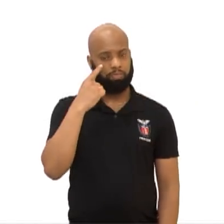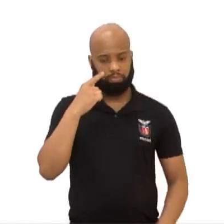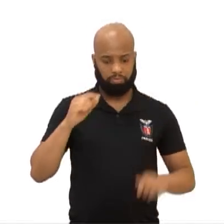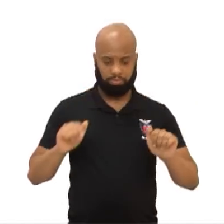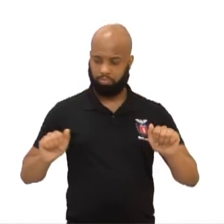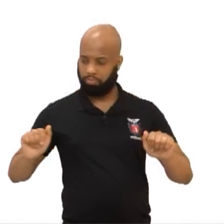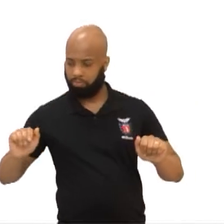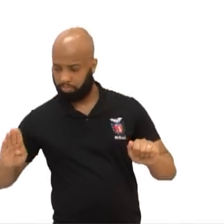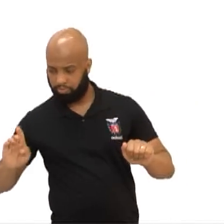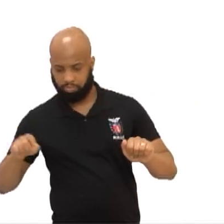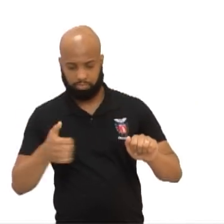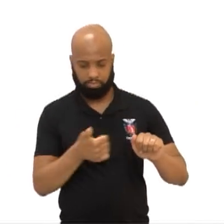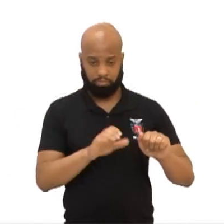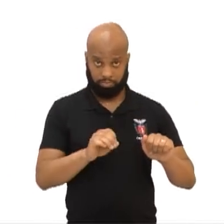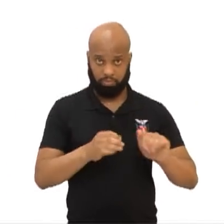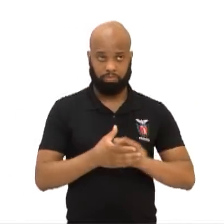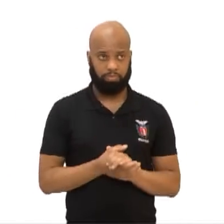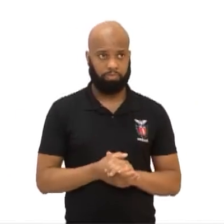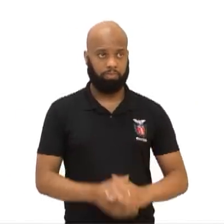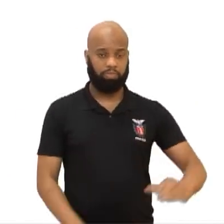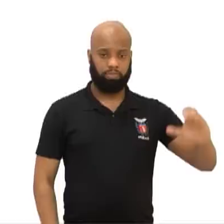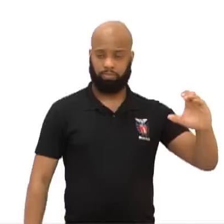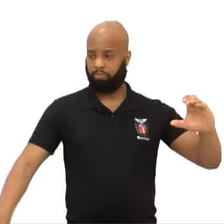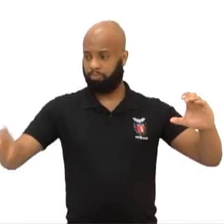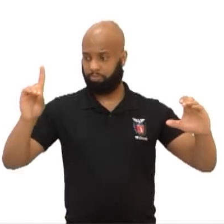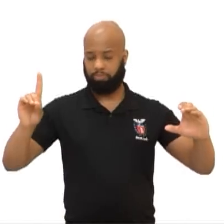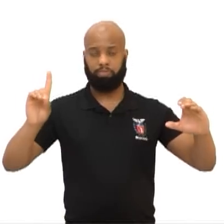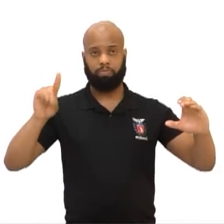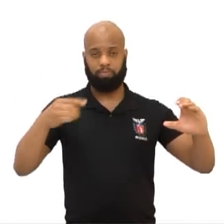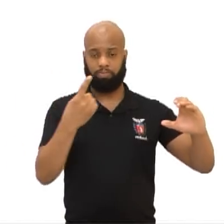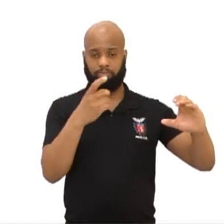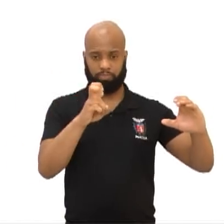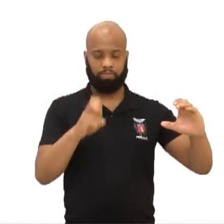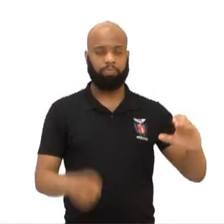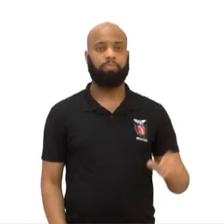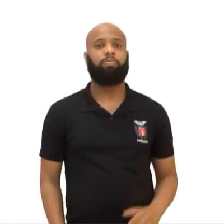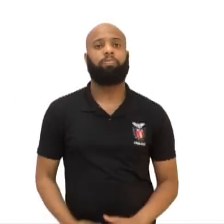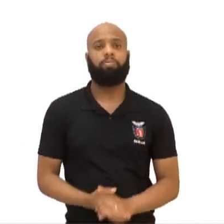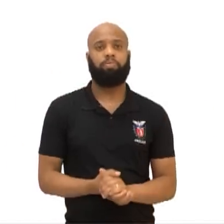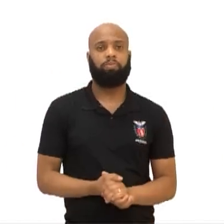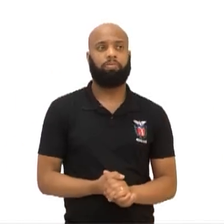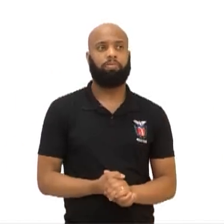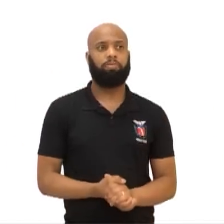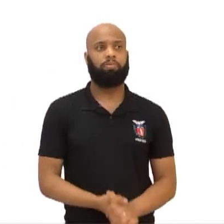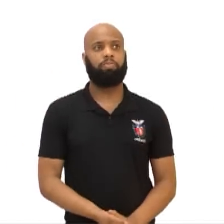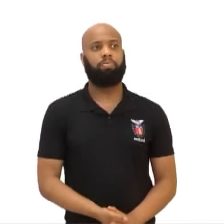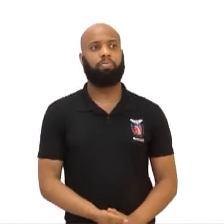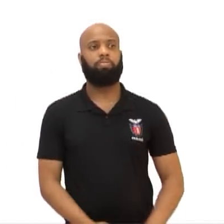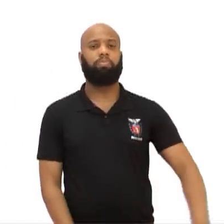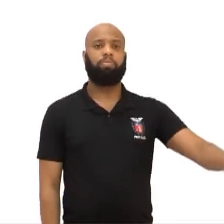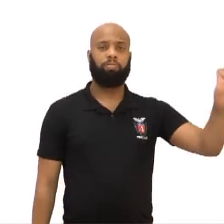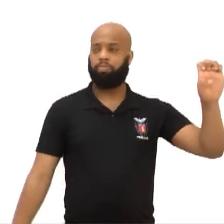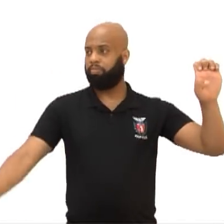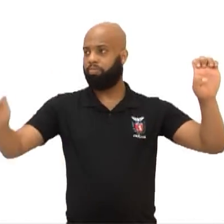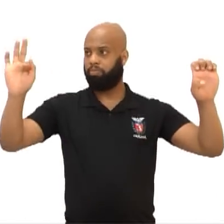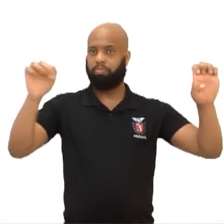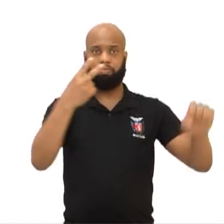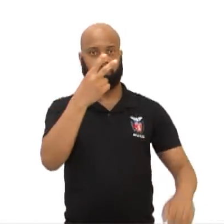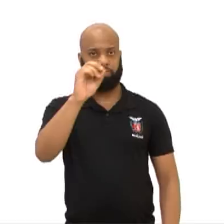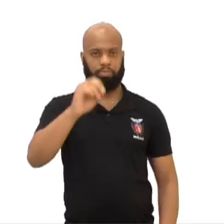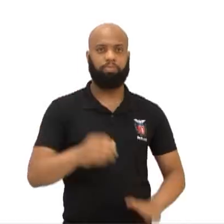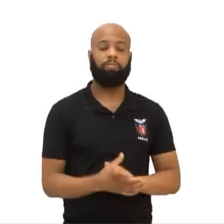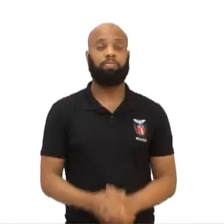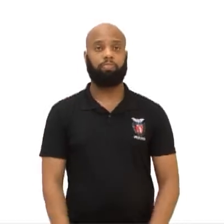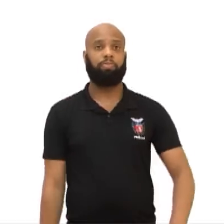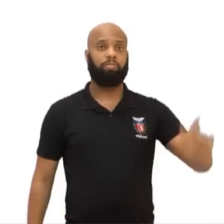AB vale 10. O CD vale 15. o EF, 20.